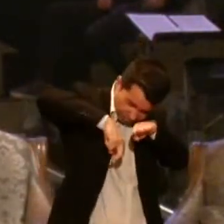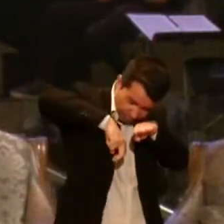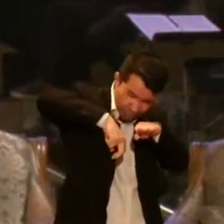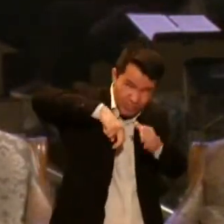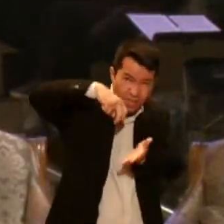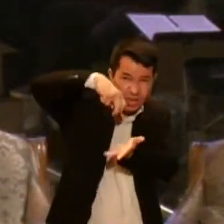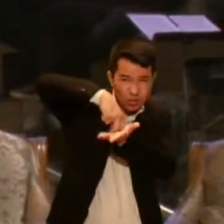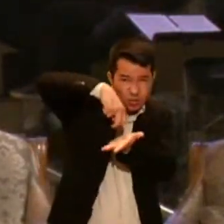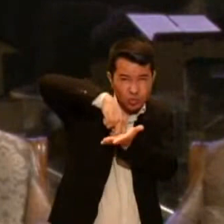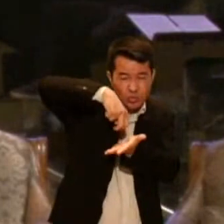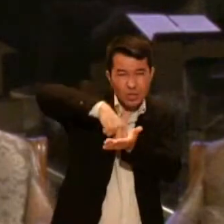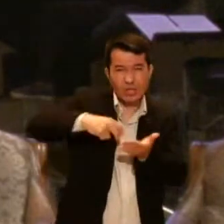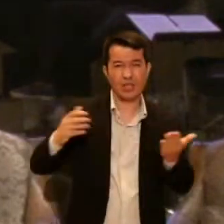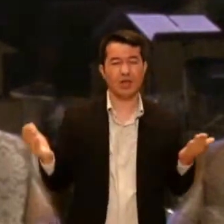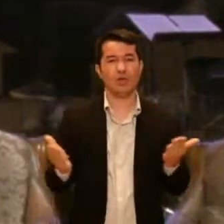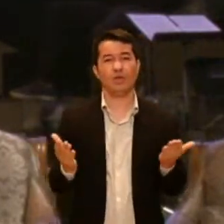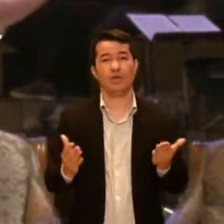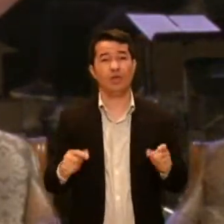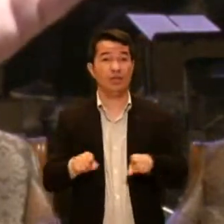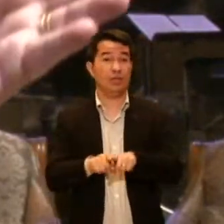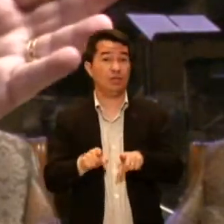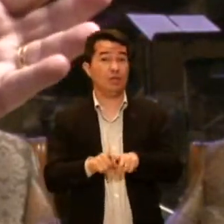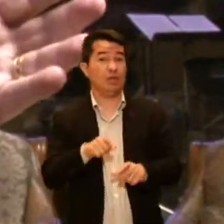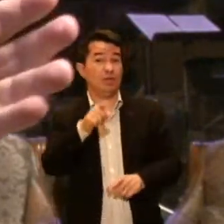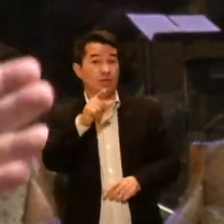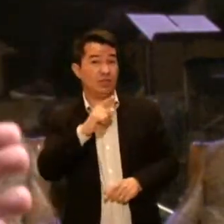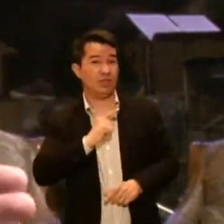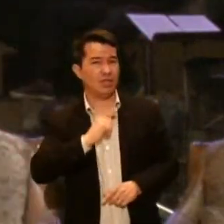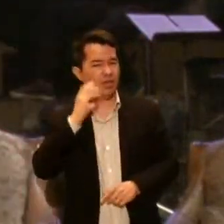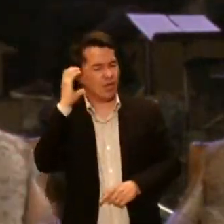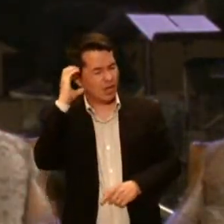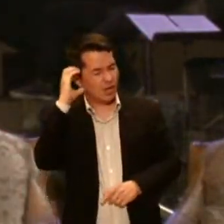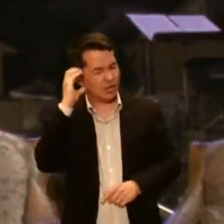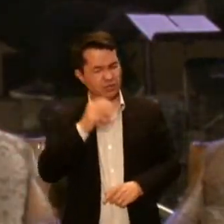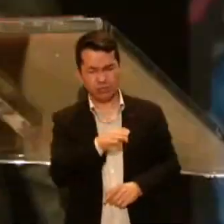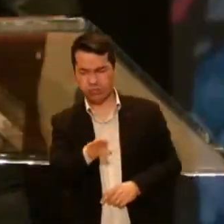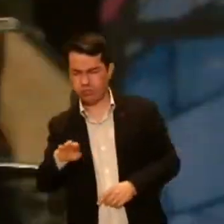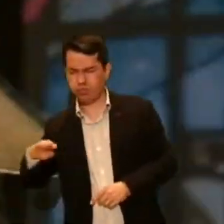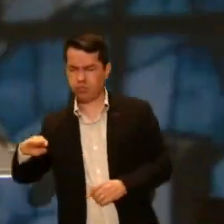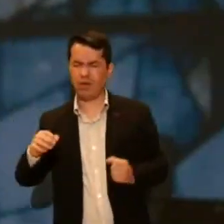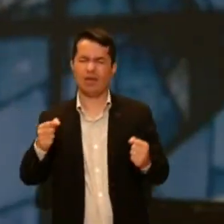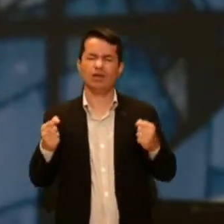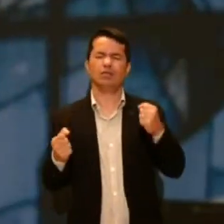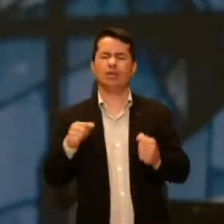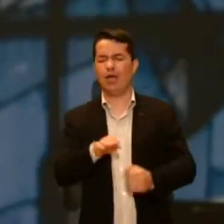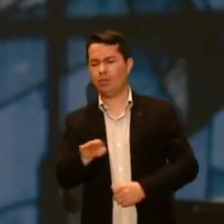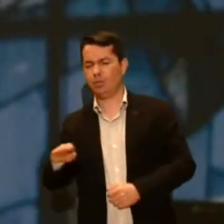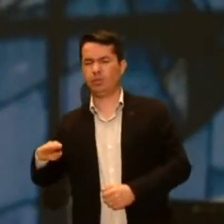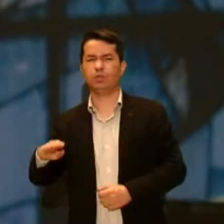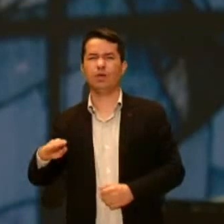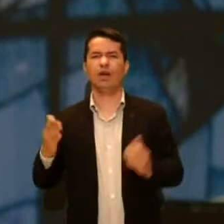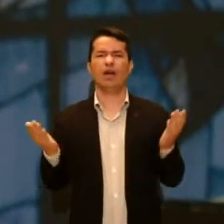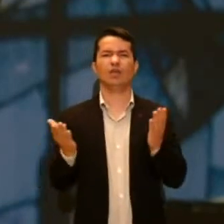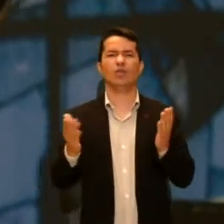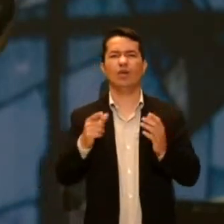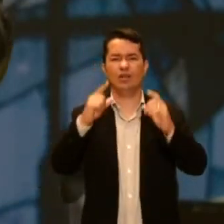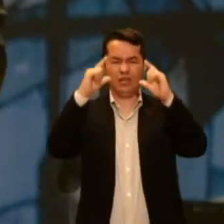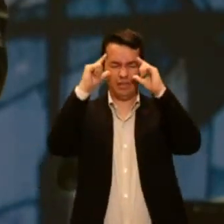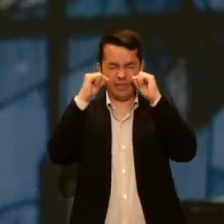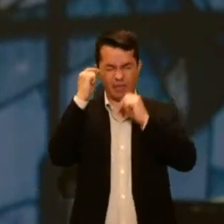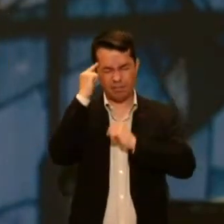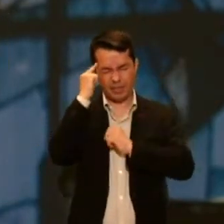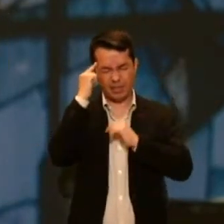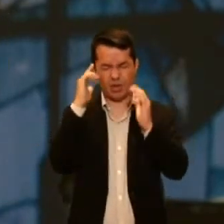com você. Se você está ouvindo pelo rádio, encosta o carro agora, e a gente vai na presença de